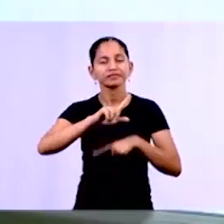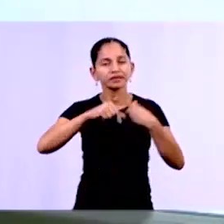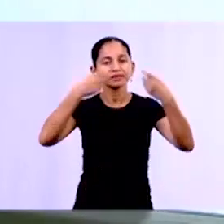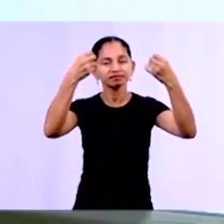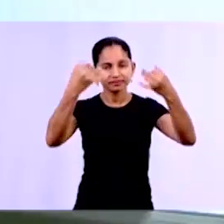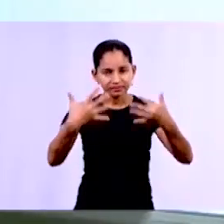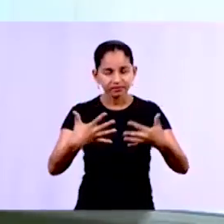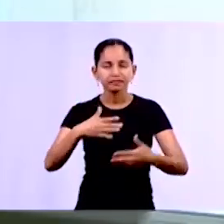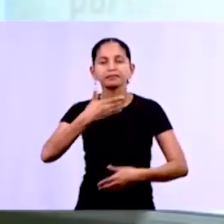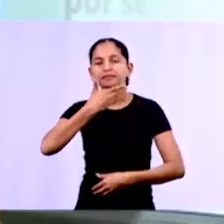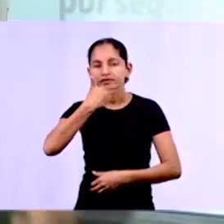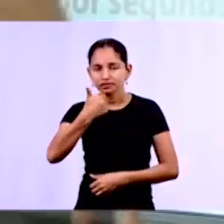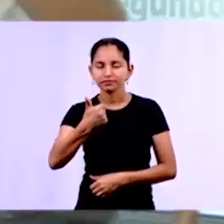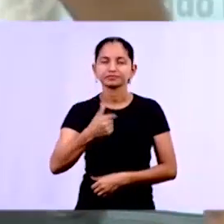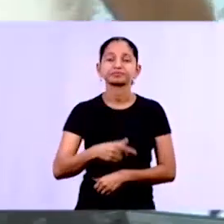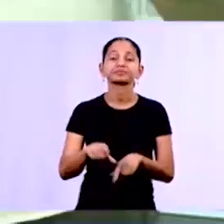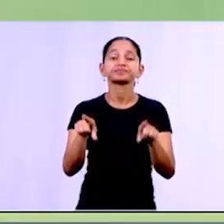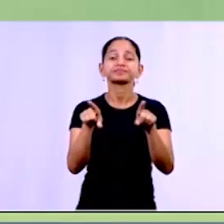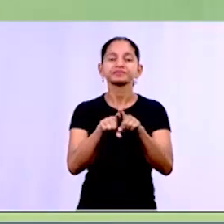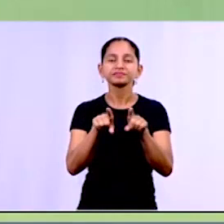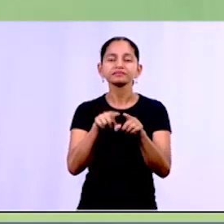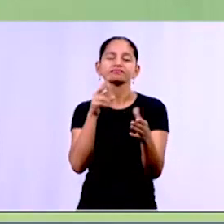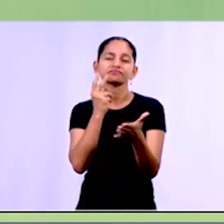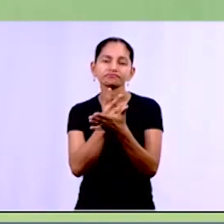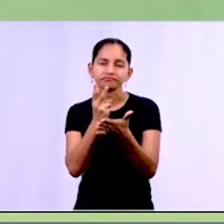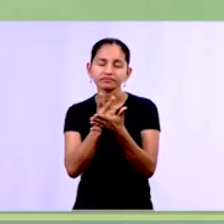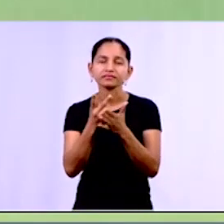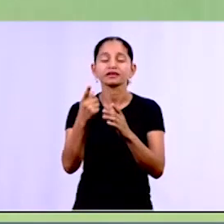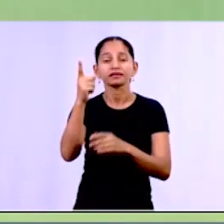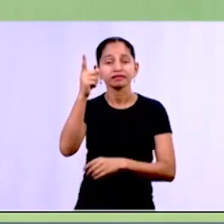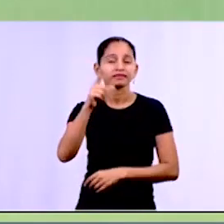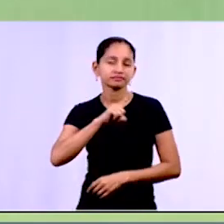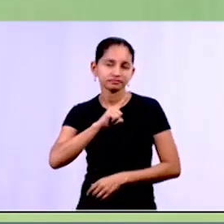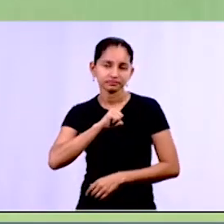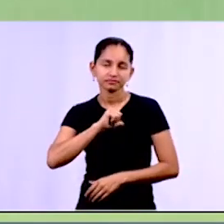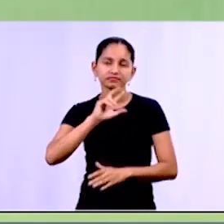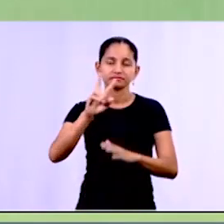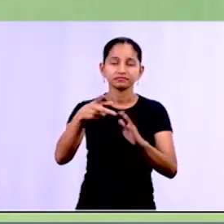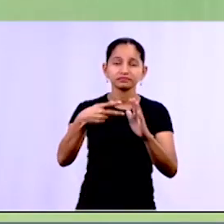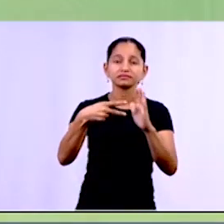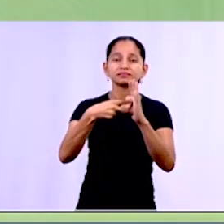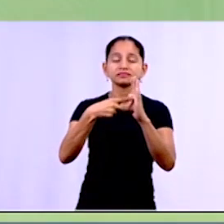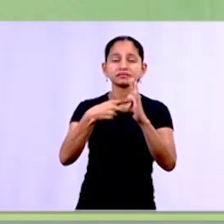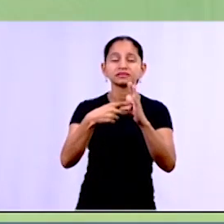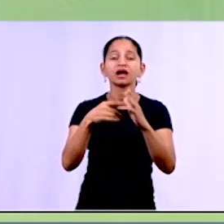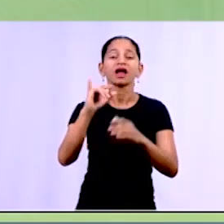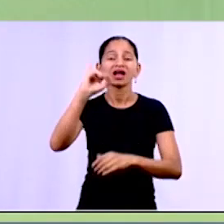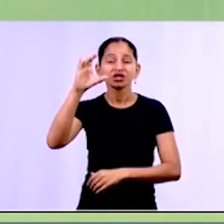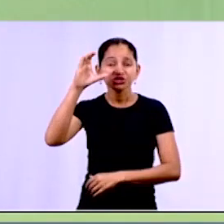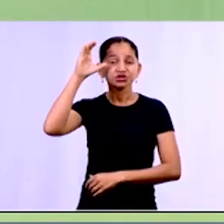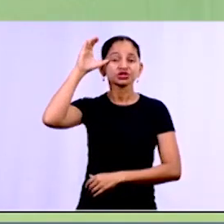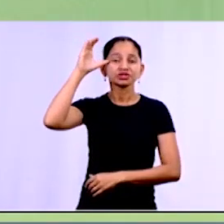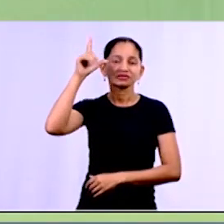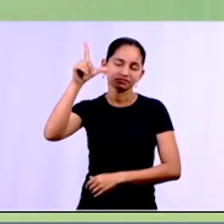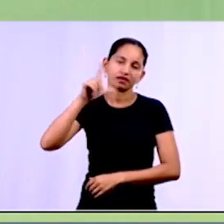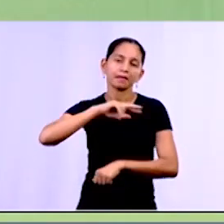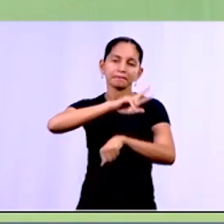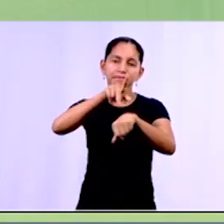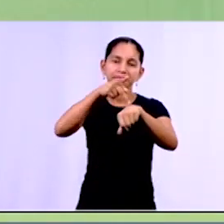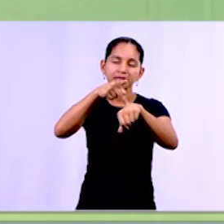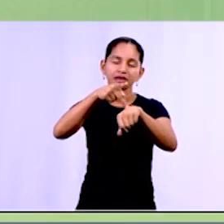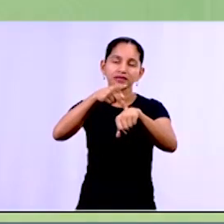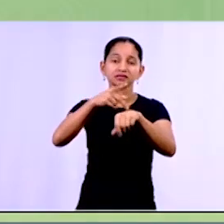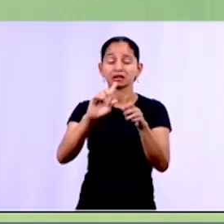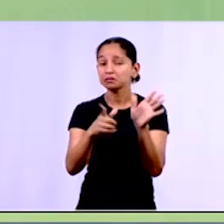sobre dele. Ele é instalado no Centro Nacional de Supercomputadores em Cantão, China. A China aí